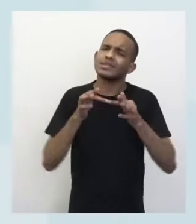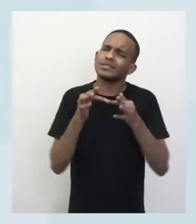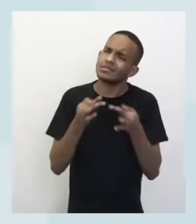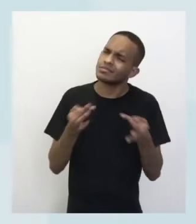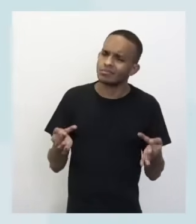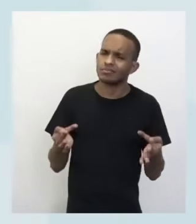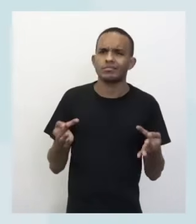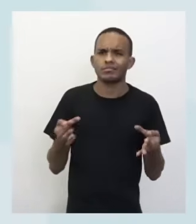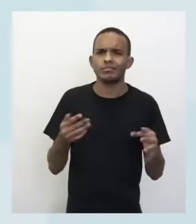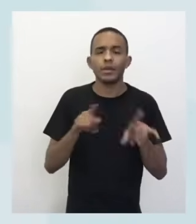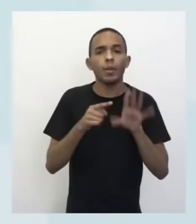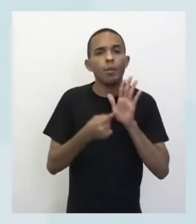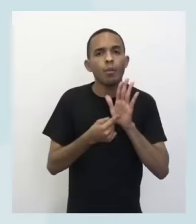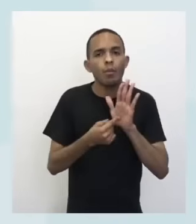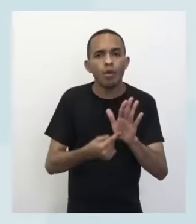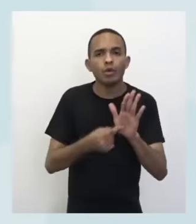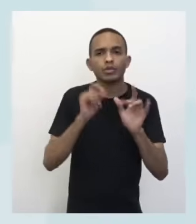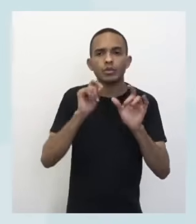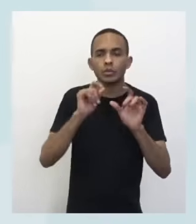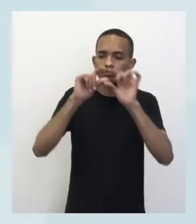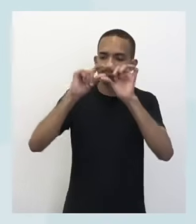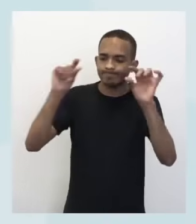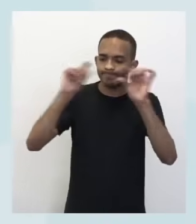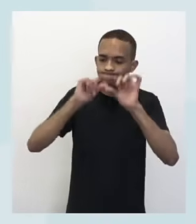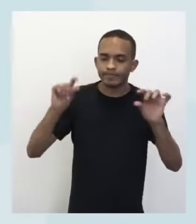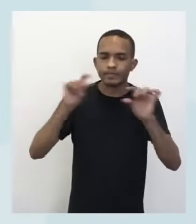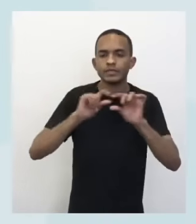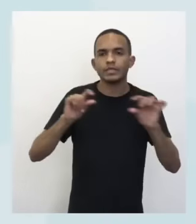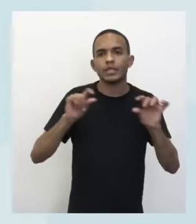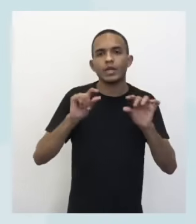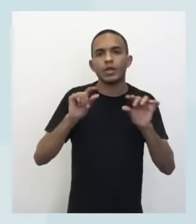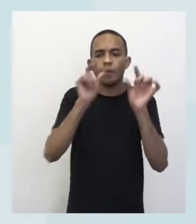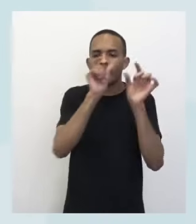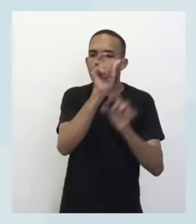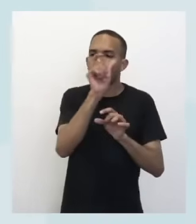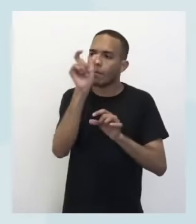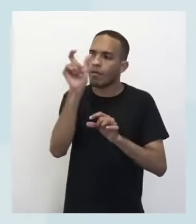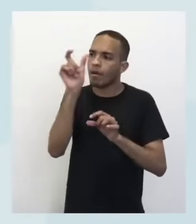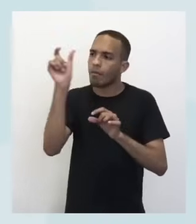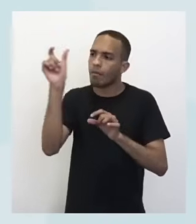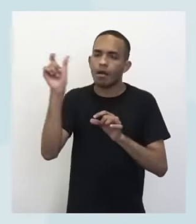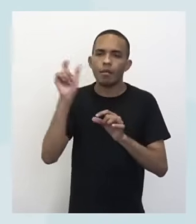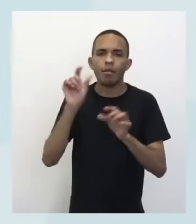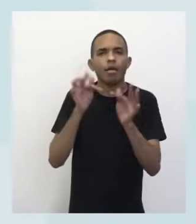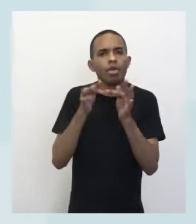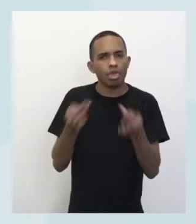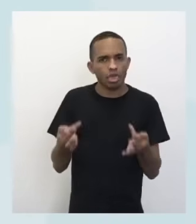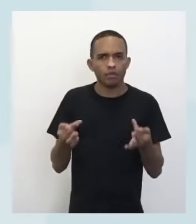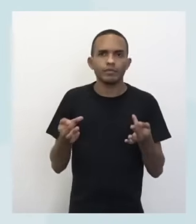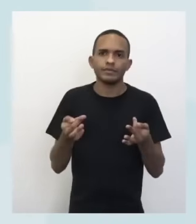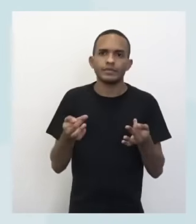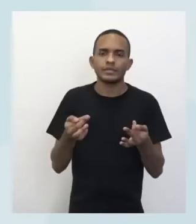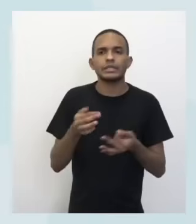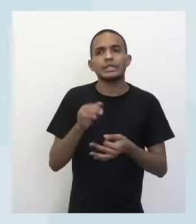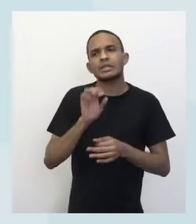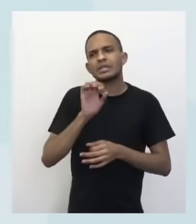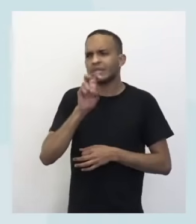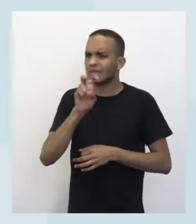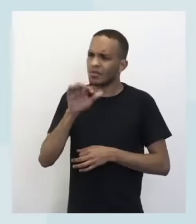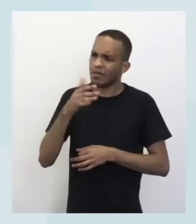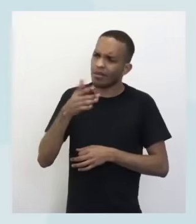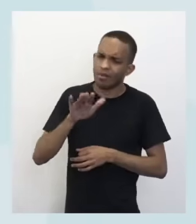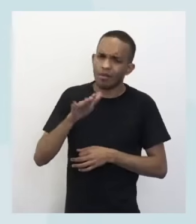simples, apresenta-se numa sequência simples, de poucos quadrinhos, aí, ó, que eu falei que eu ia acrescentar. Geralmente 5 no